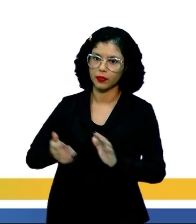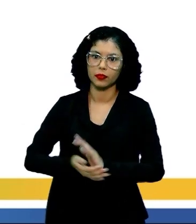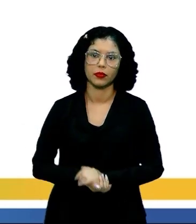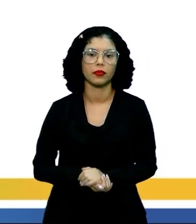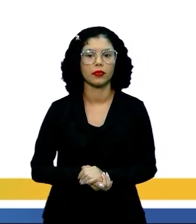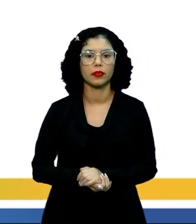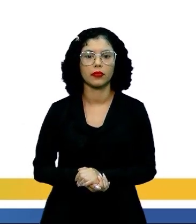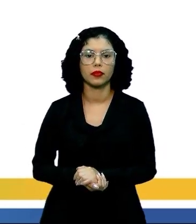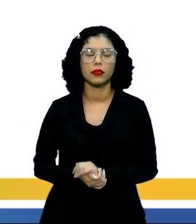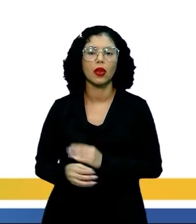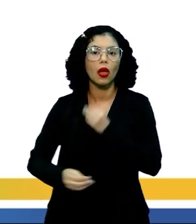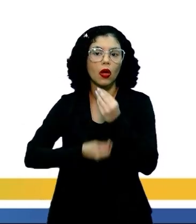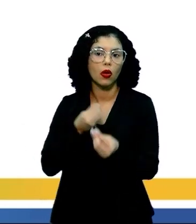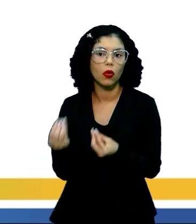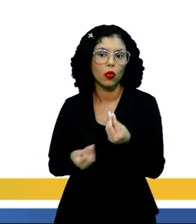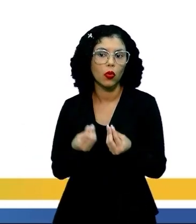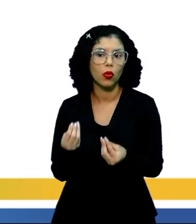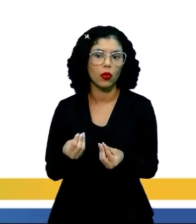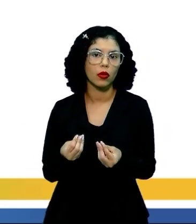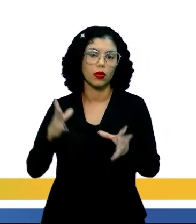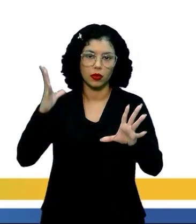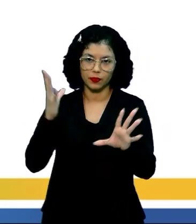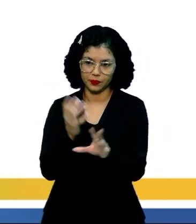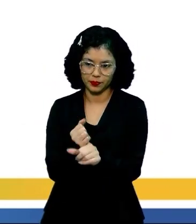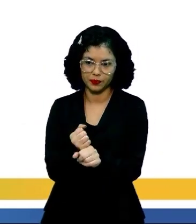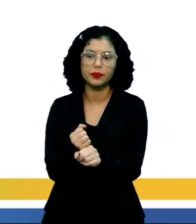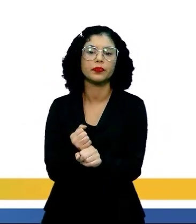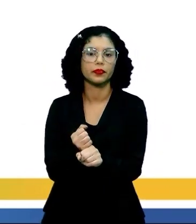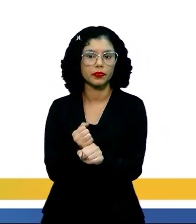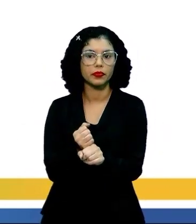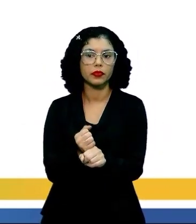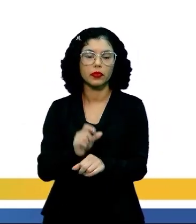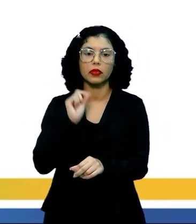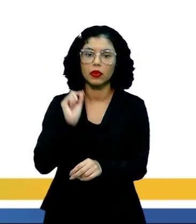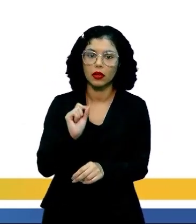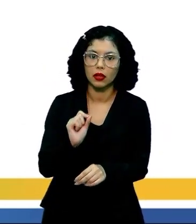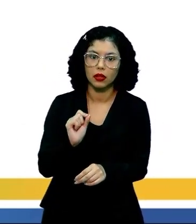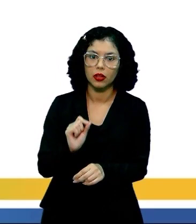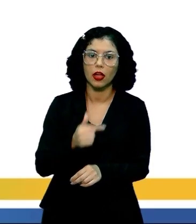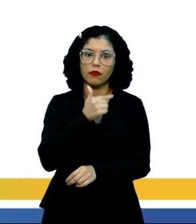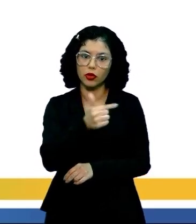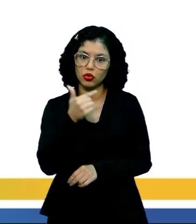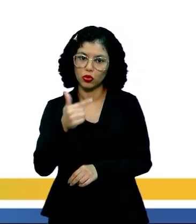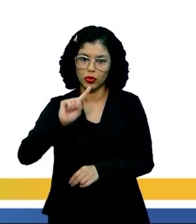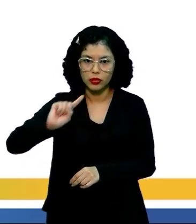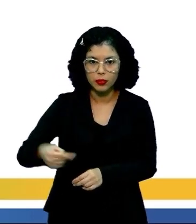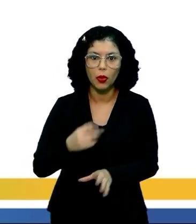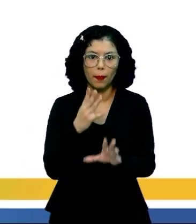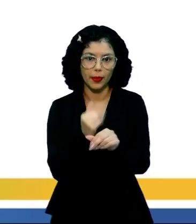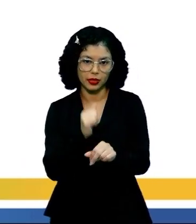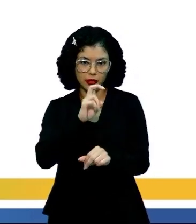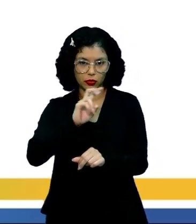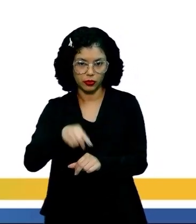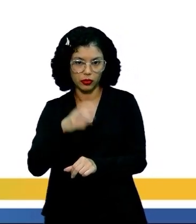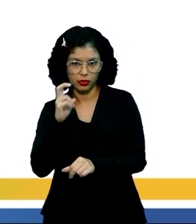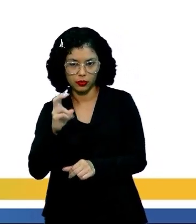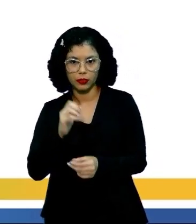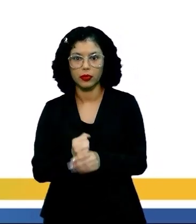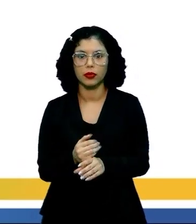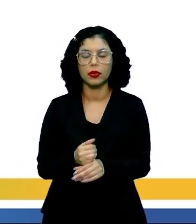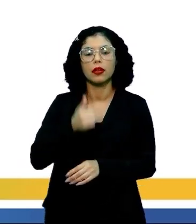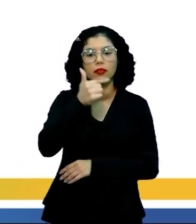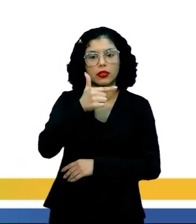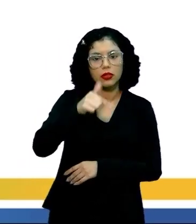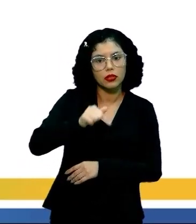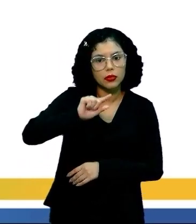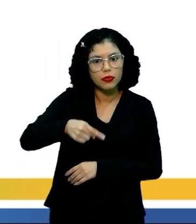aumento. Como isso aqui foi o acréscimo, eu vou pegar 22.000 mais 5,5 mil, o que vai me